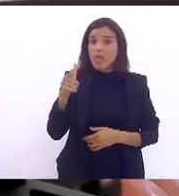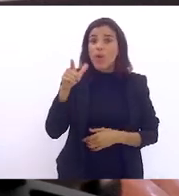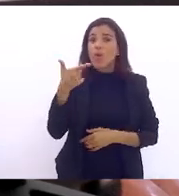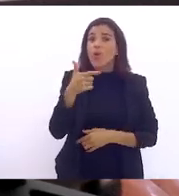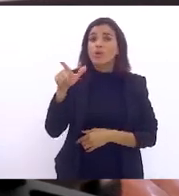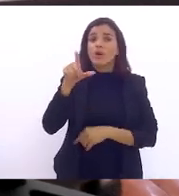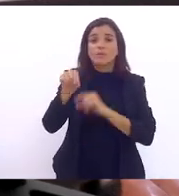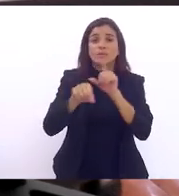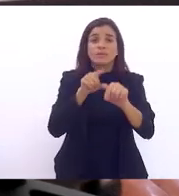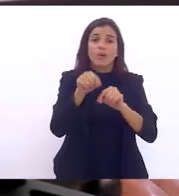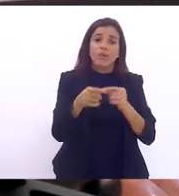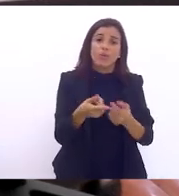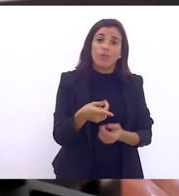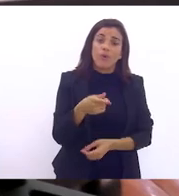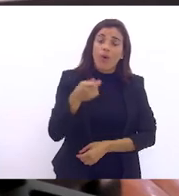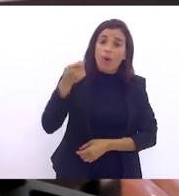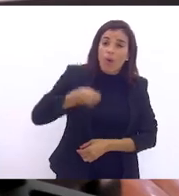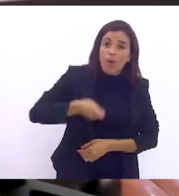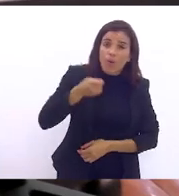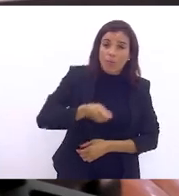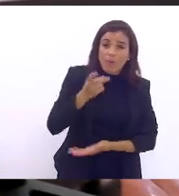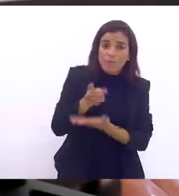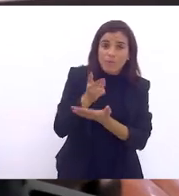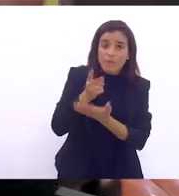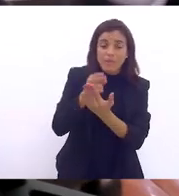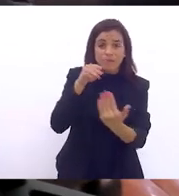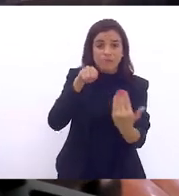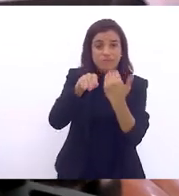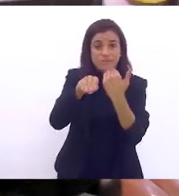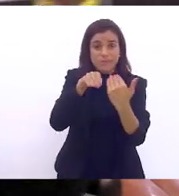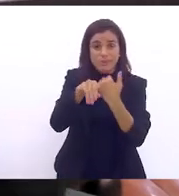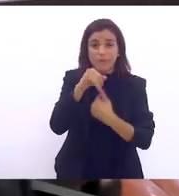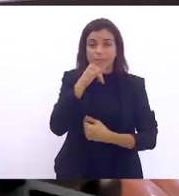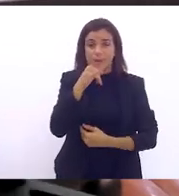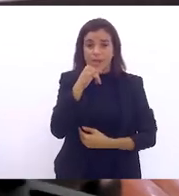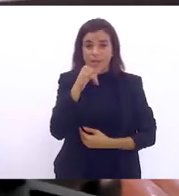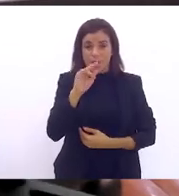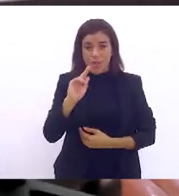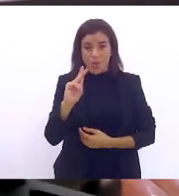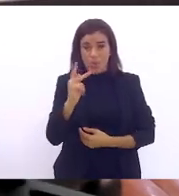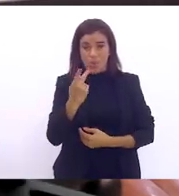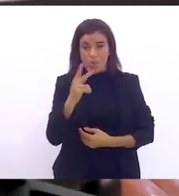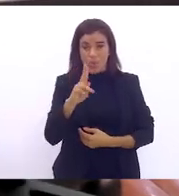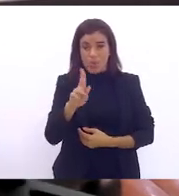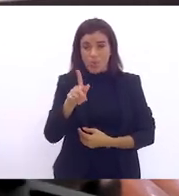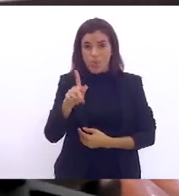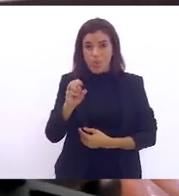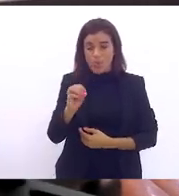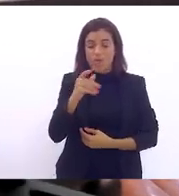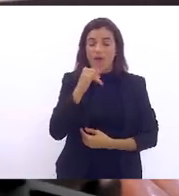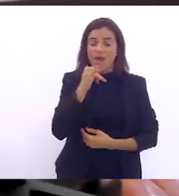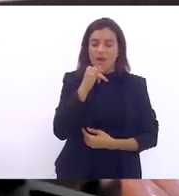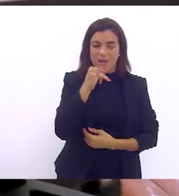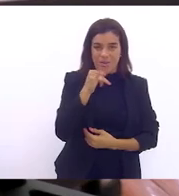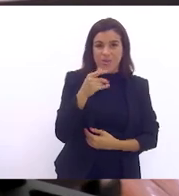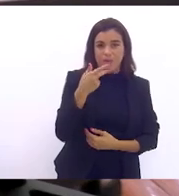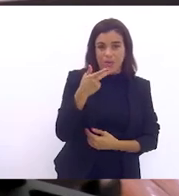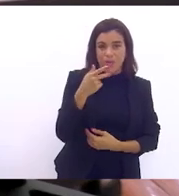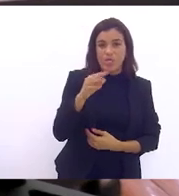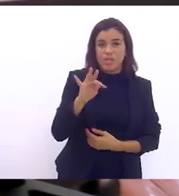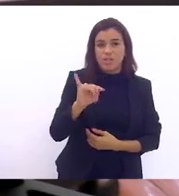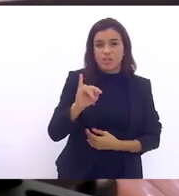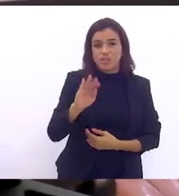a não ser pegar a rodovia em alguns bairros como o Hugo citou na no caso de de Timirim o que